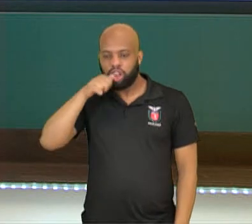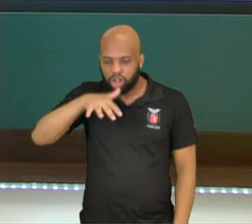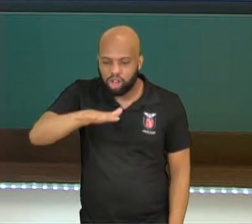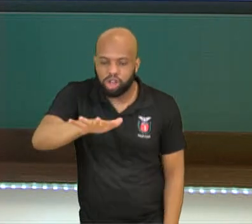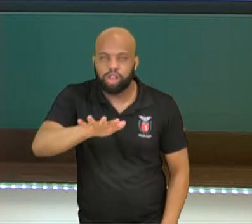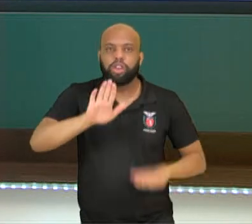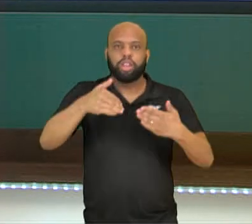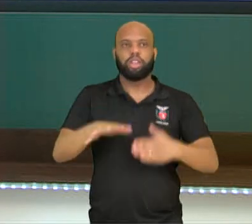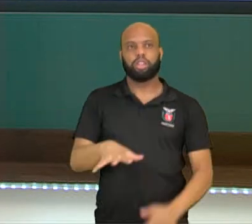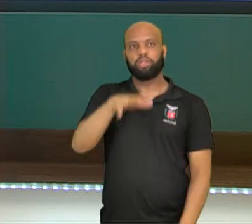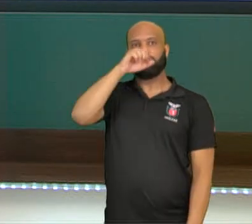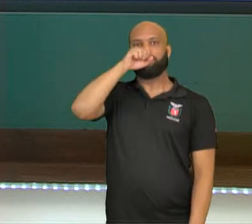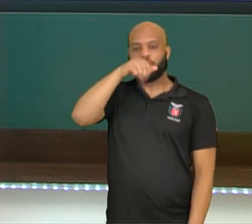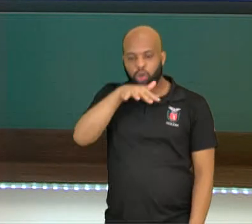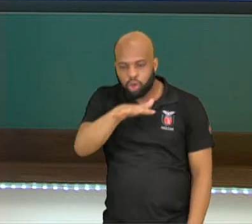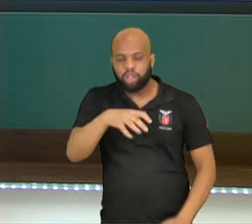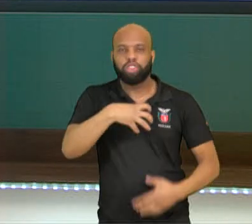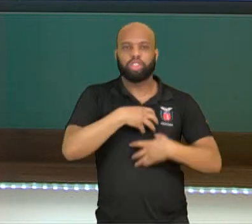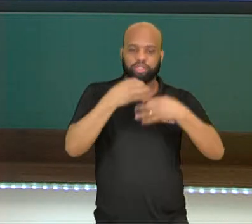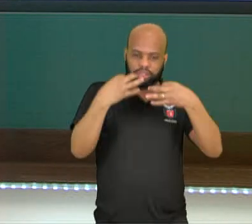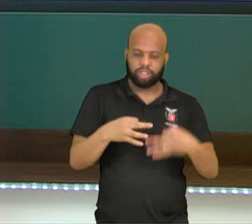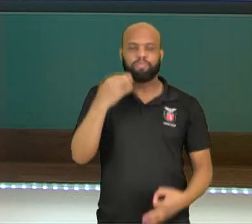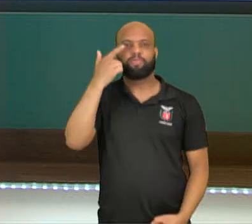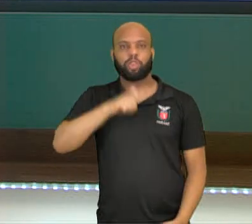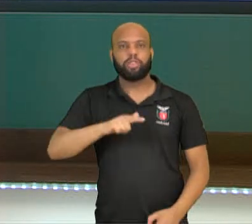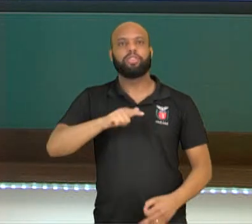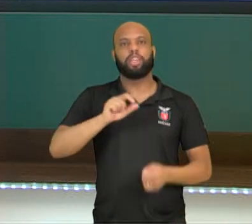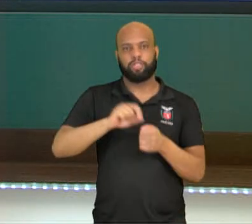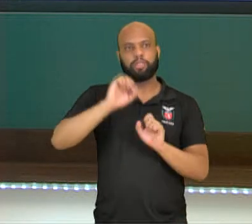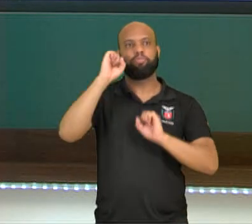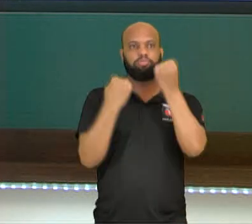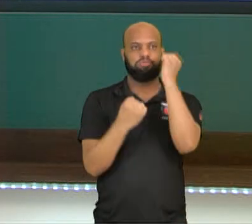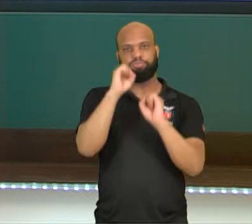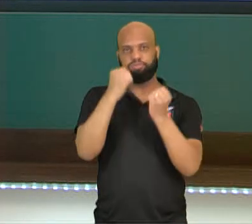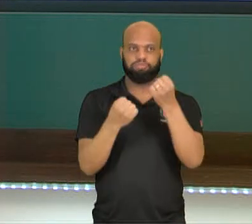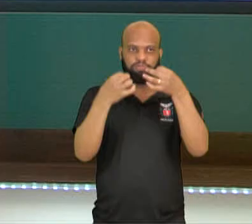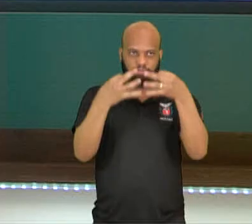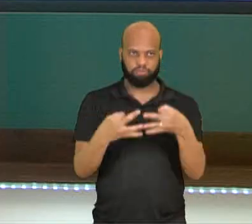forma correta auxilia no ganho do trabalho de força muscular.